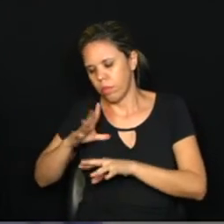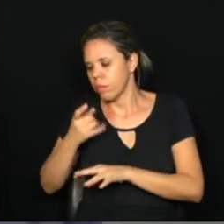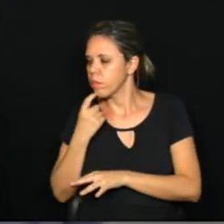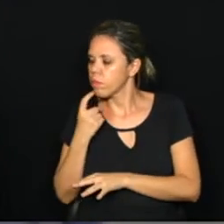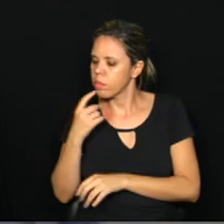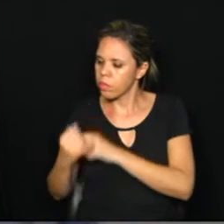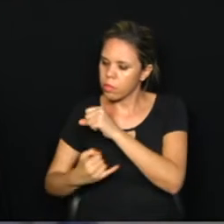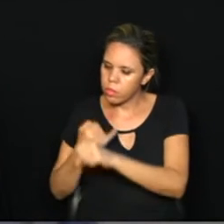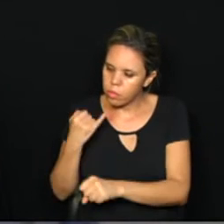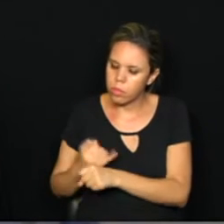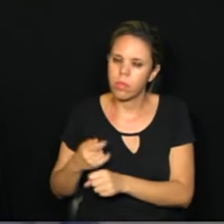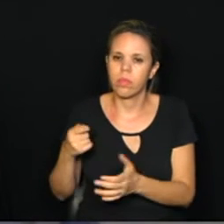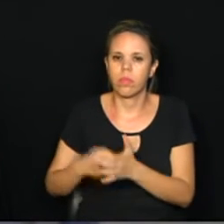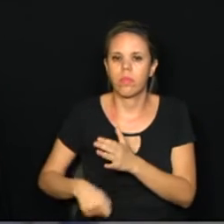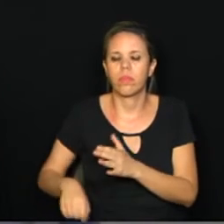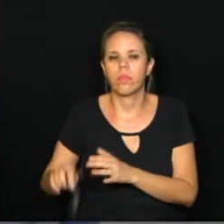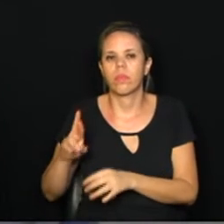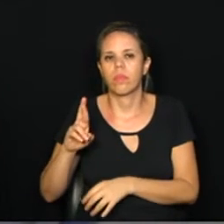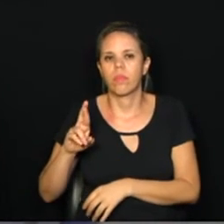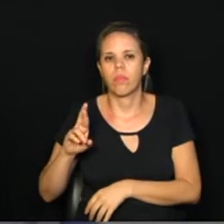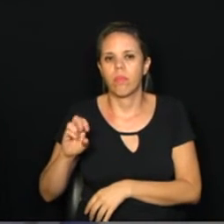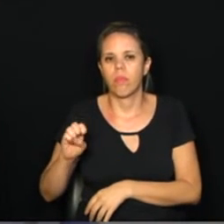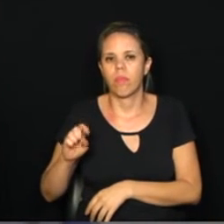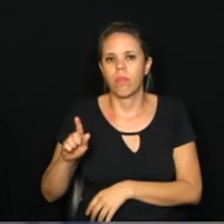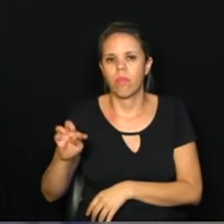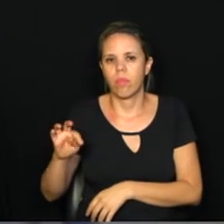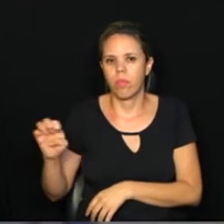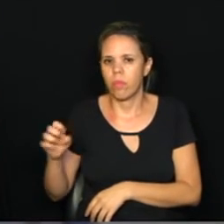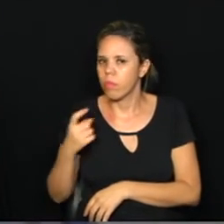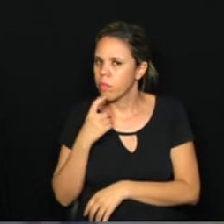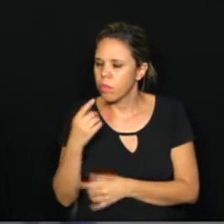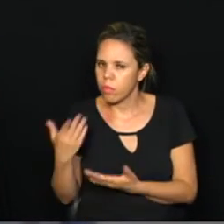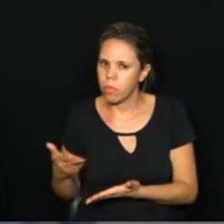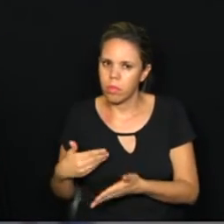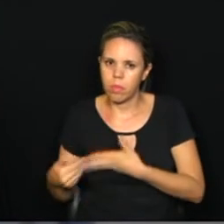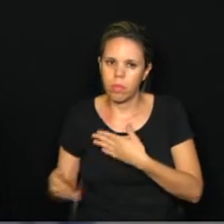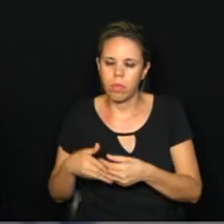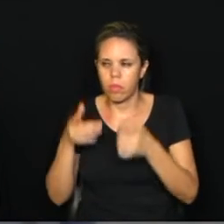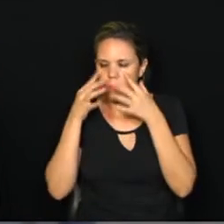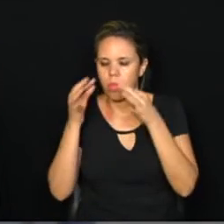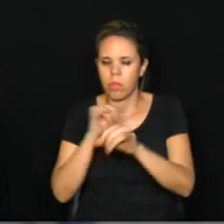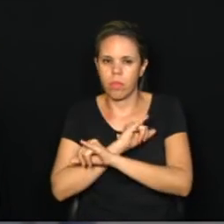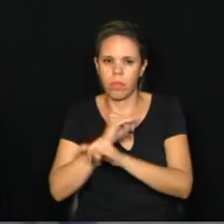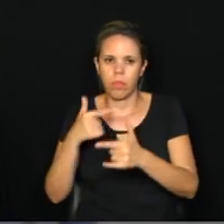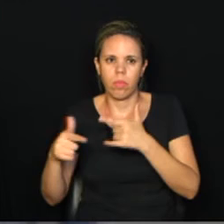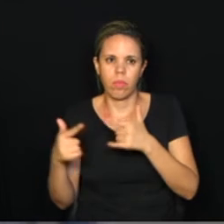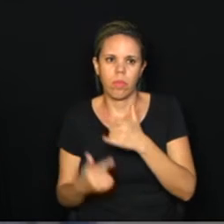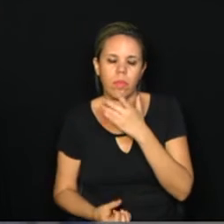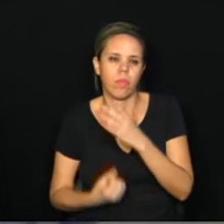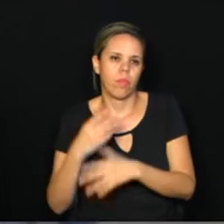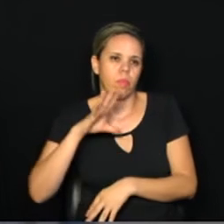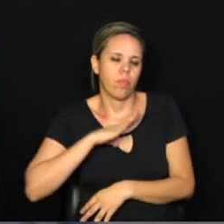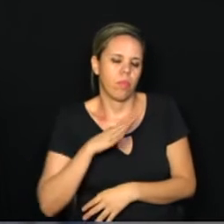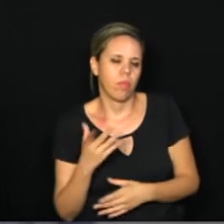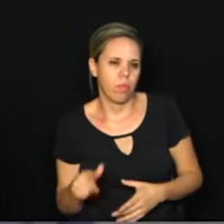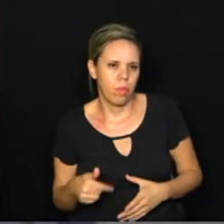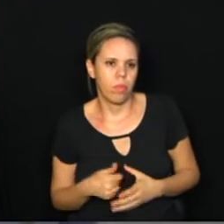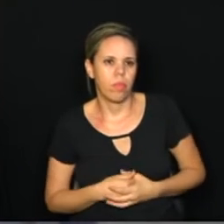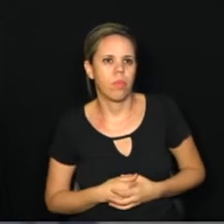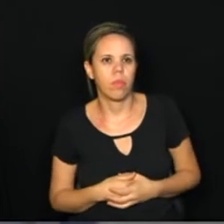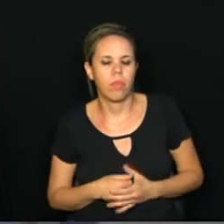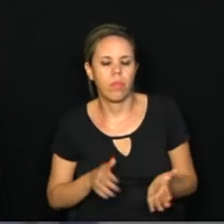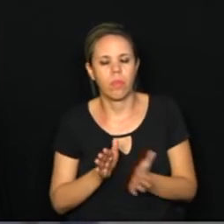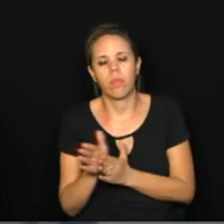site resiliente.campinas que vocês podem acessar. Qualquer alerta que venha para a cidade, ele é publicado